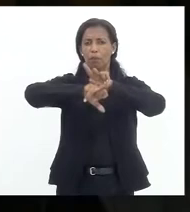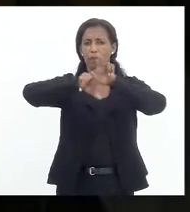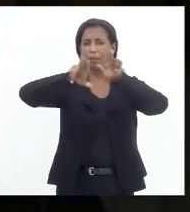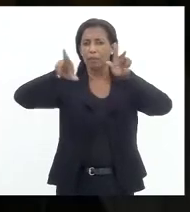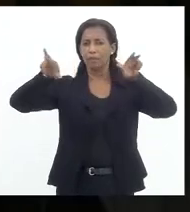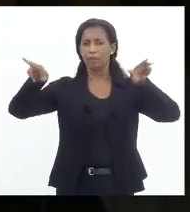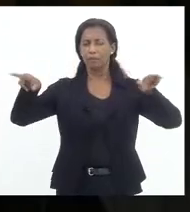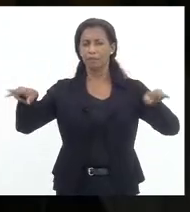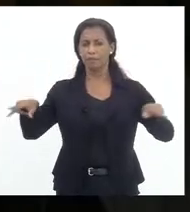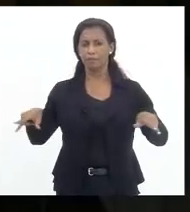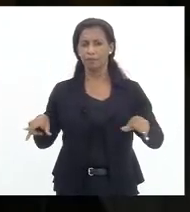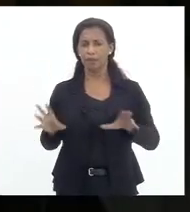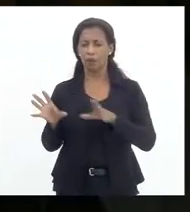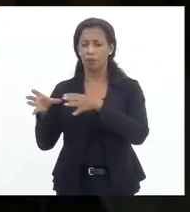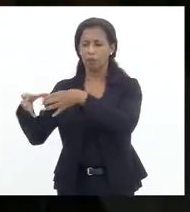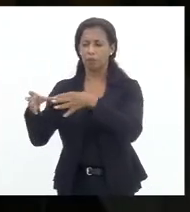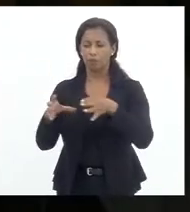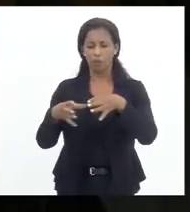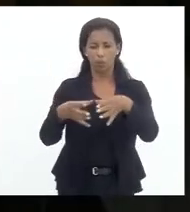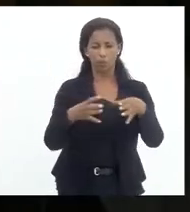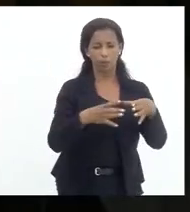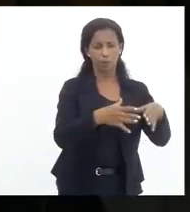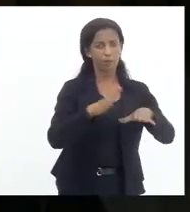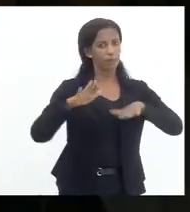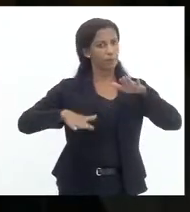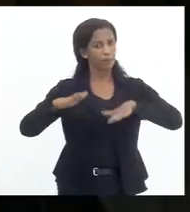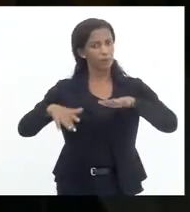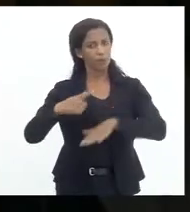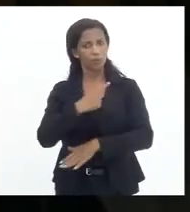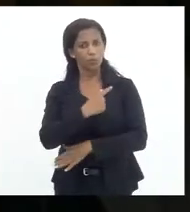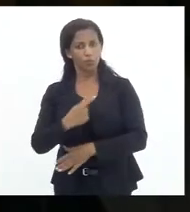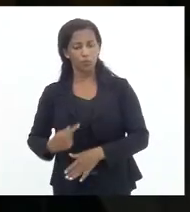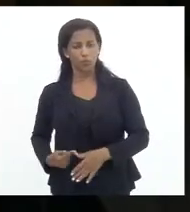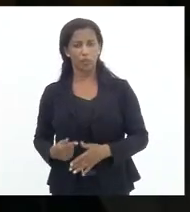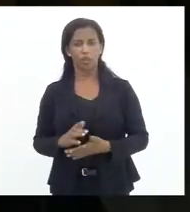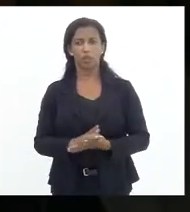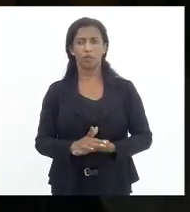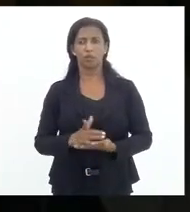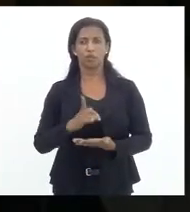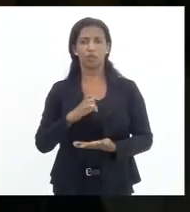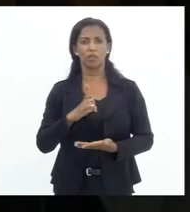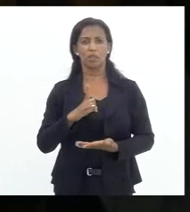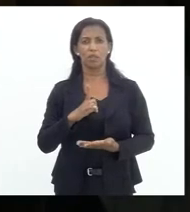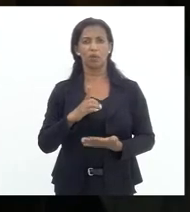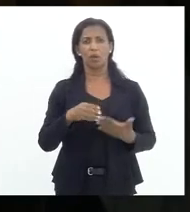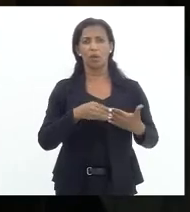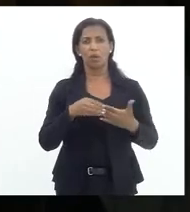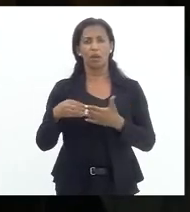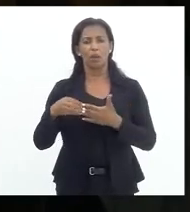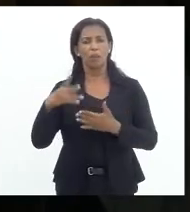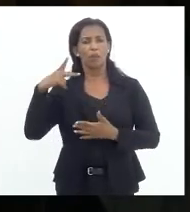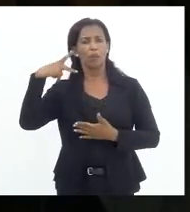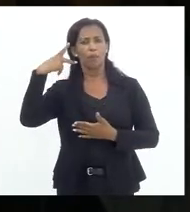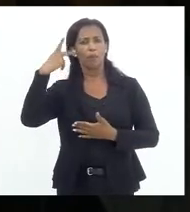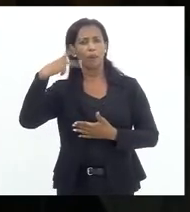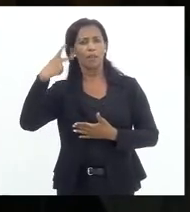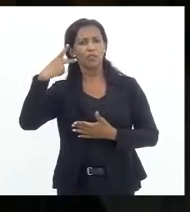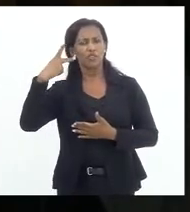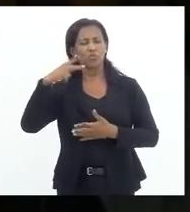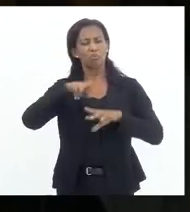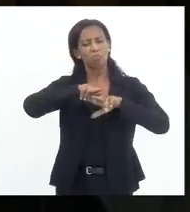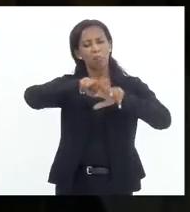esferas mesmo que mesmo que o governo sejam governos dirigidos por partidos diferentes